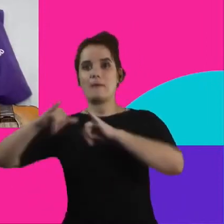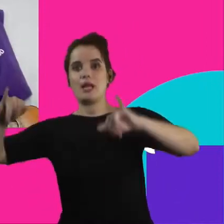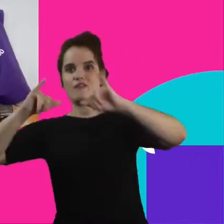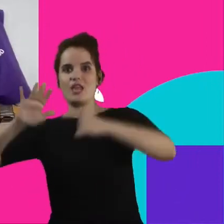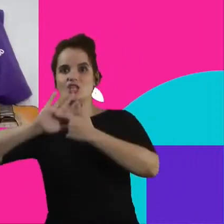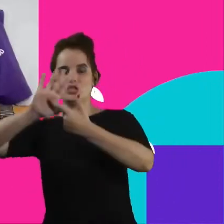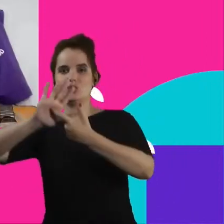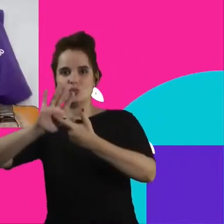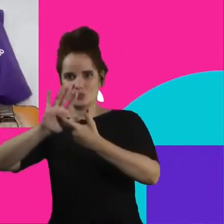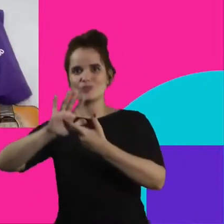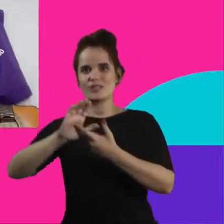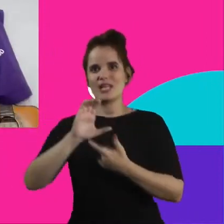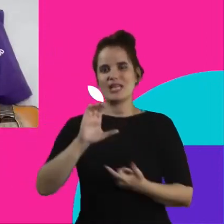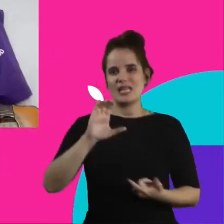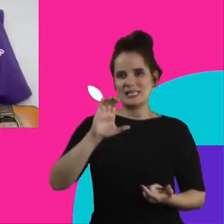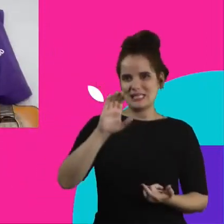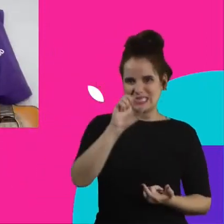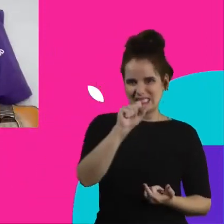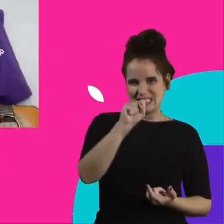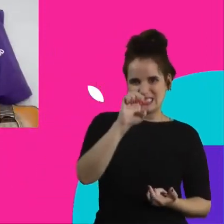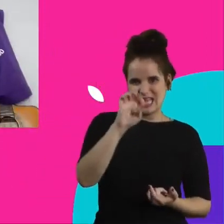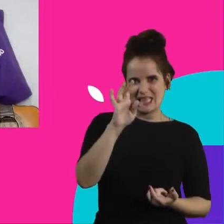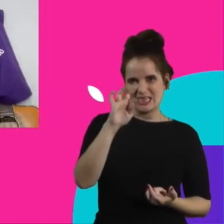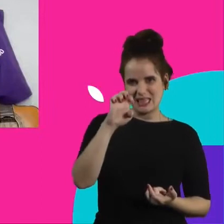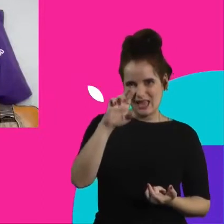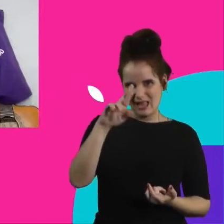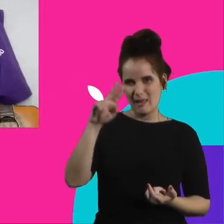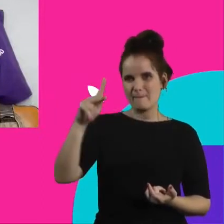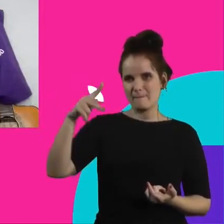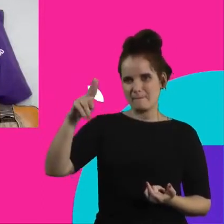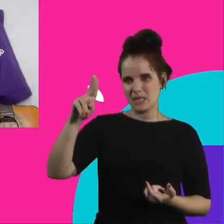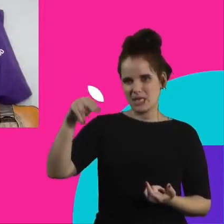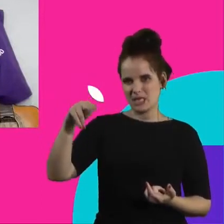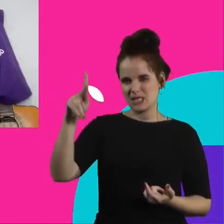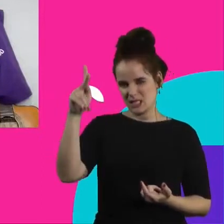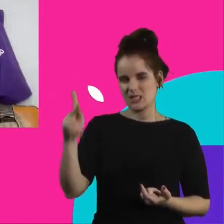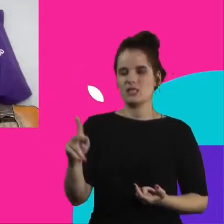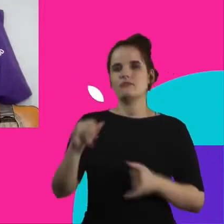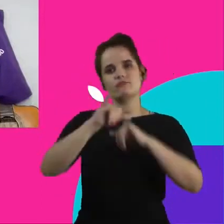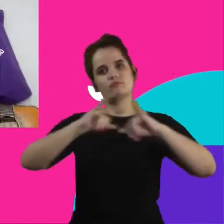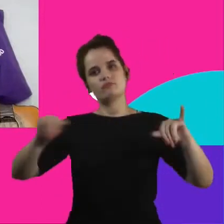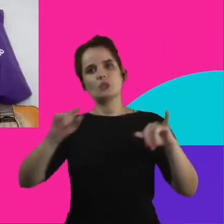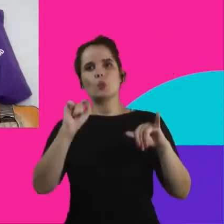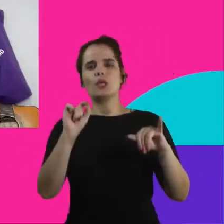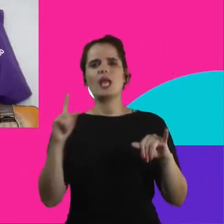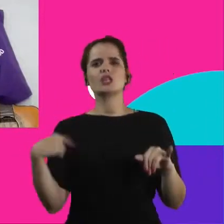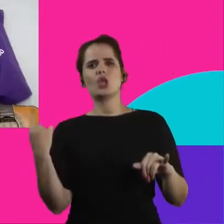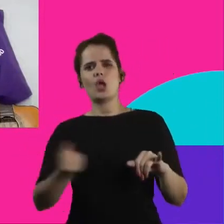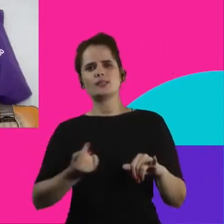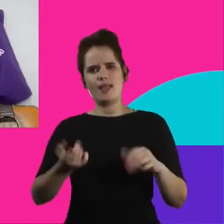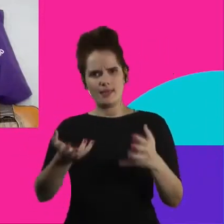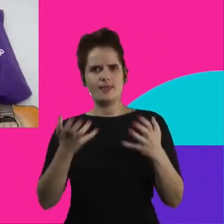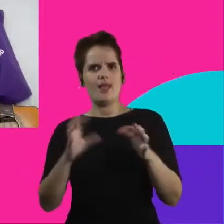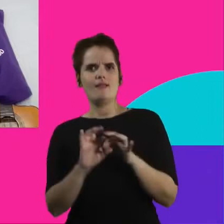Manifesto Cypherpunk, que assim, num tweet, né? Resumindo, seria como a gente vai continuar tendo